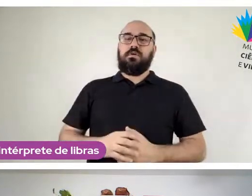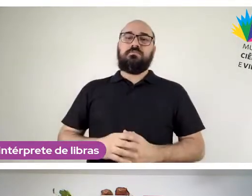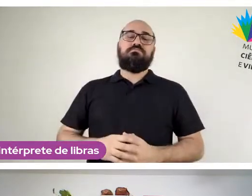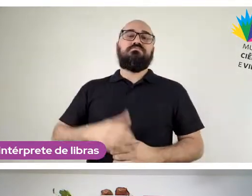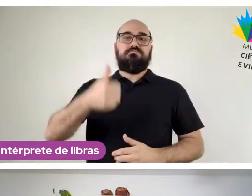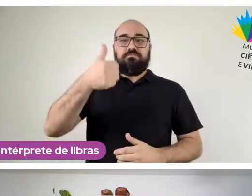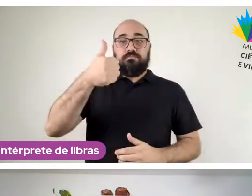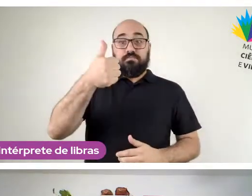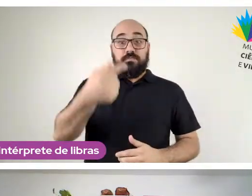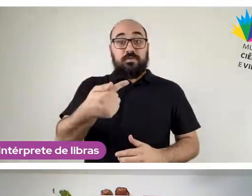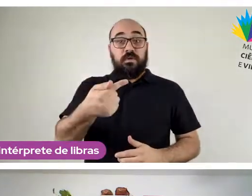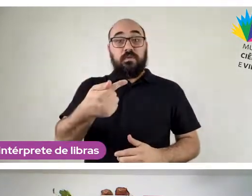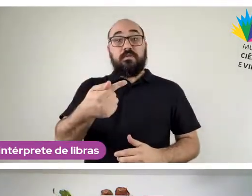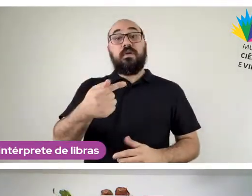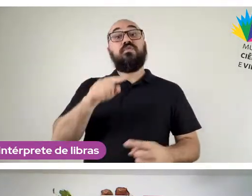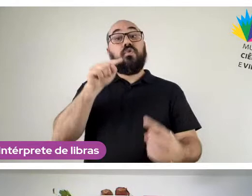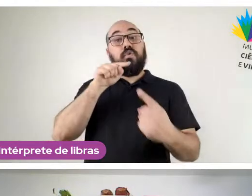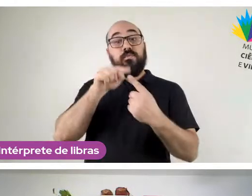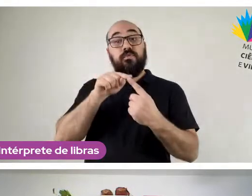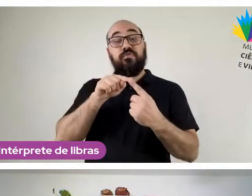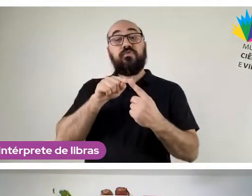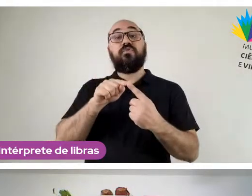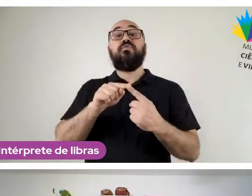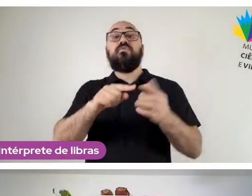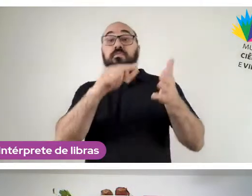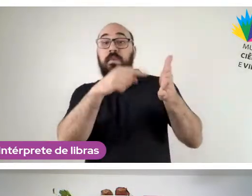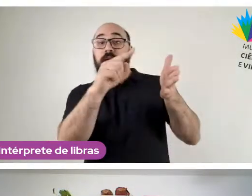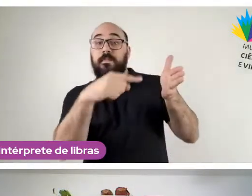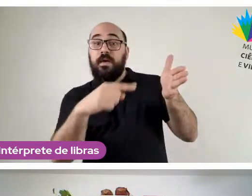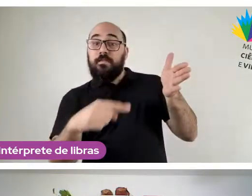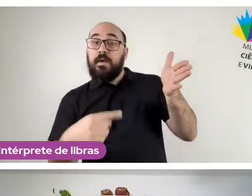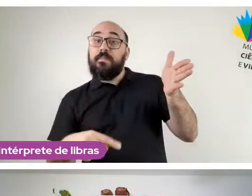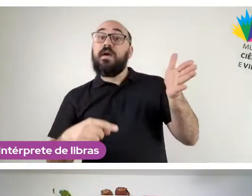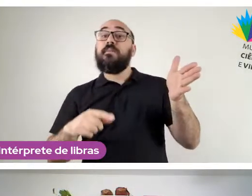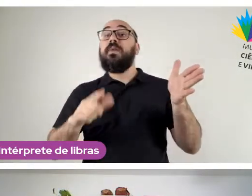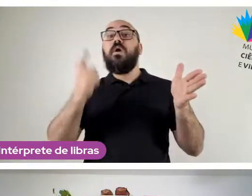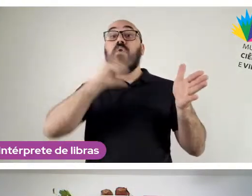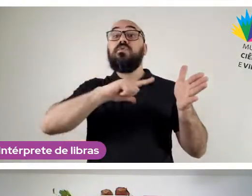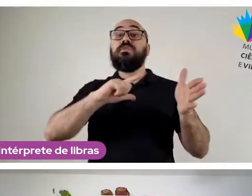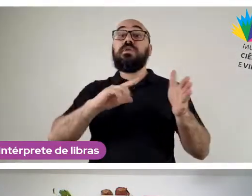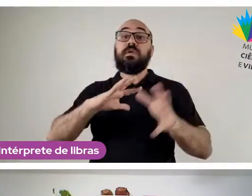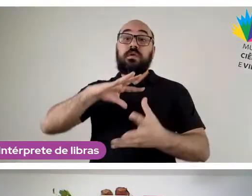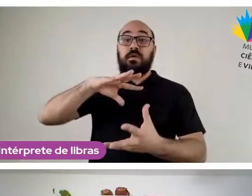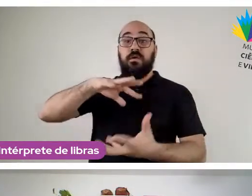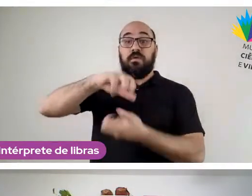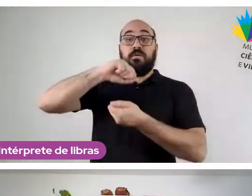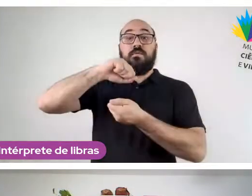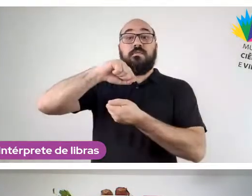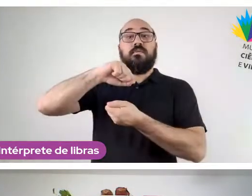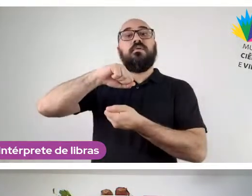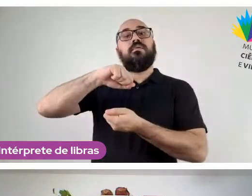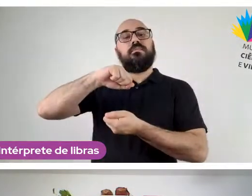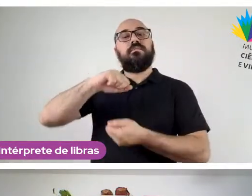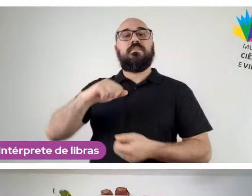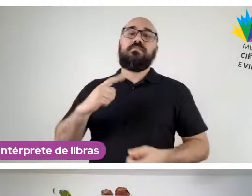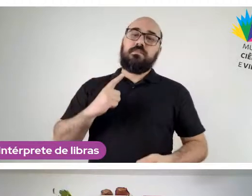de Desenvolvimento Sustentável, e no caso, esse evento está ligado ao 14º, que é a Vida na